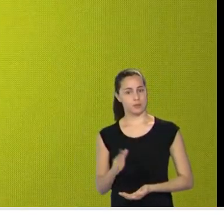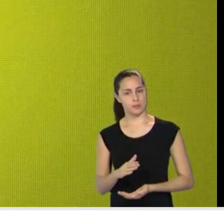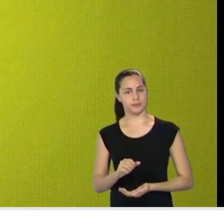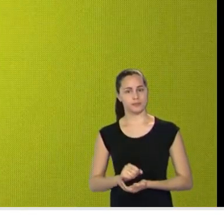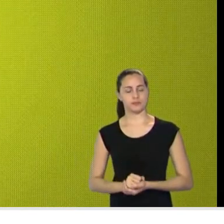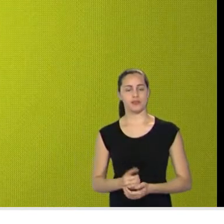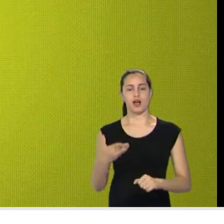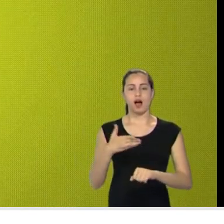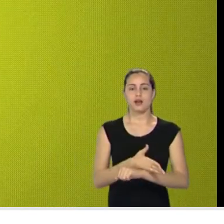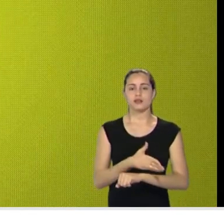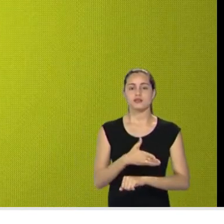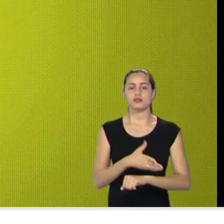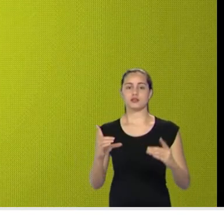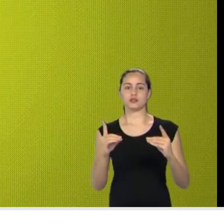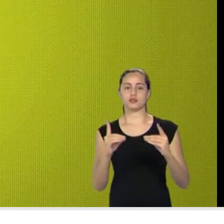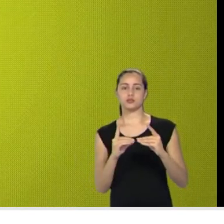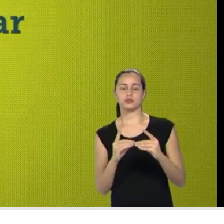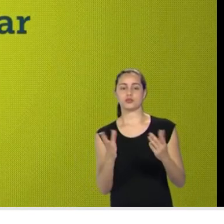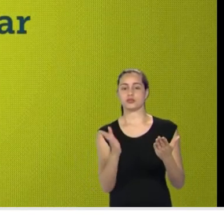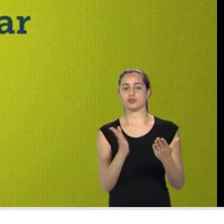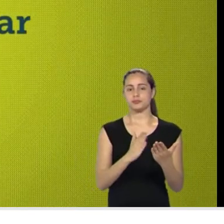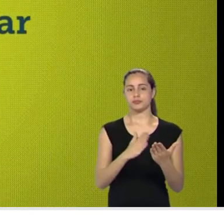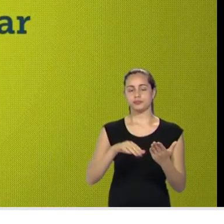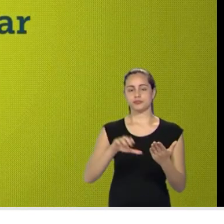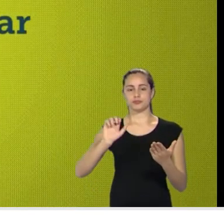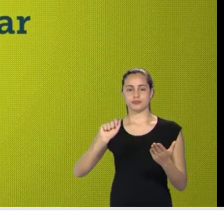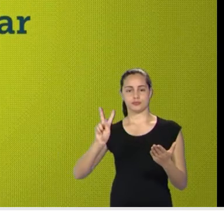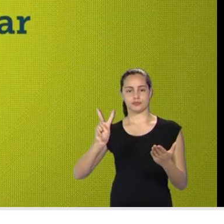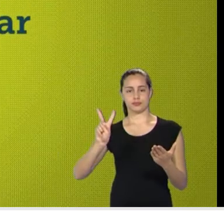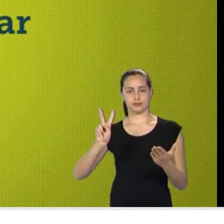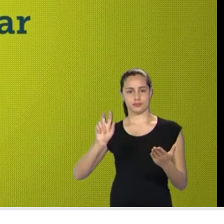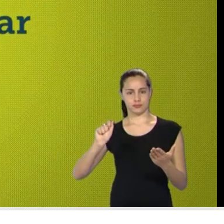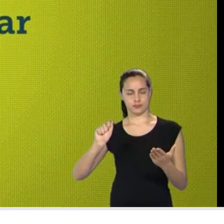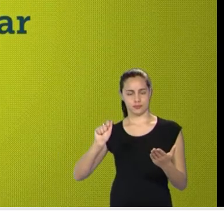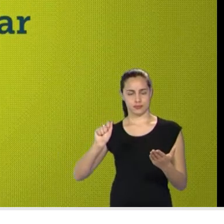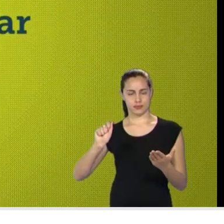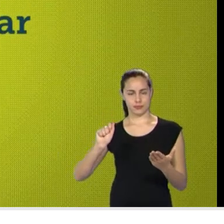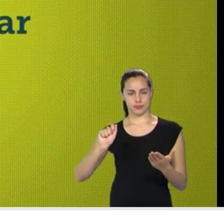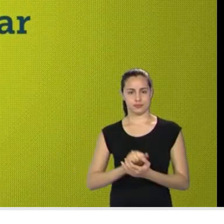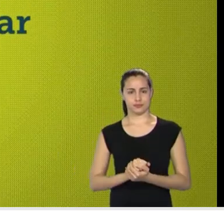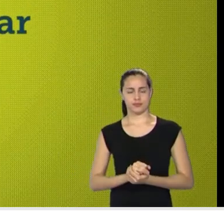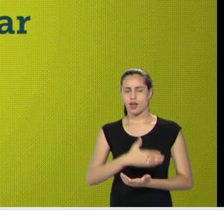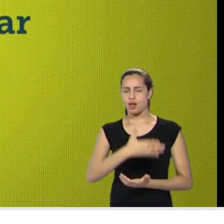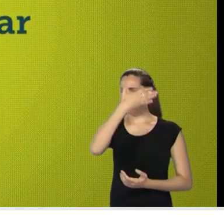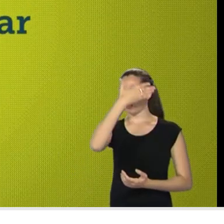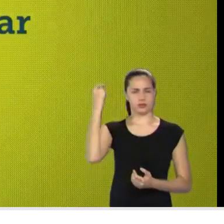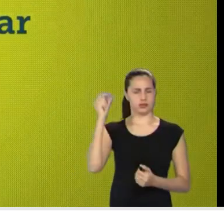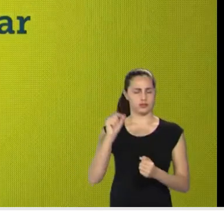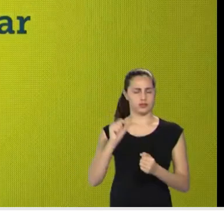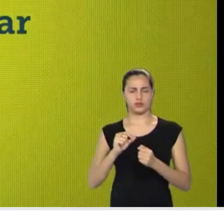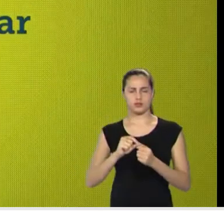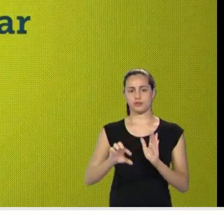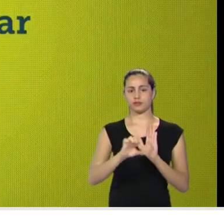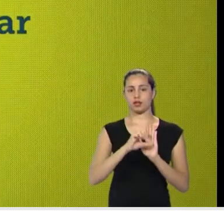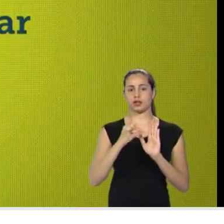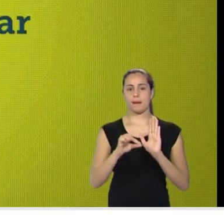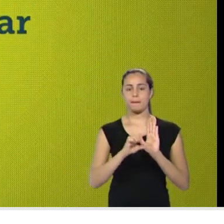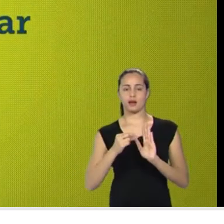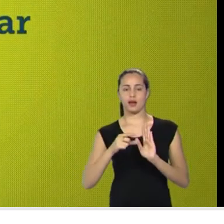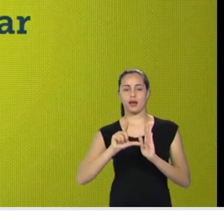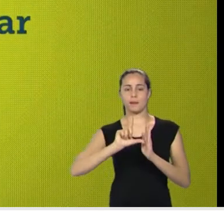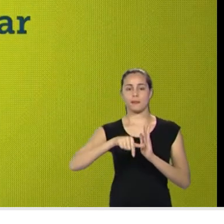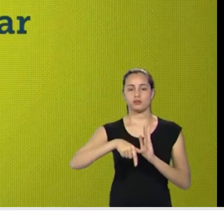as webaulas e o material complementar que você encontra no seu ambiente virtual. E não se esqueça de fazer os questionários das pré e pós-aulas de